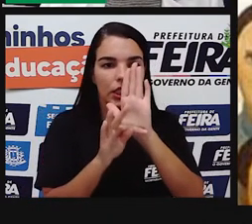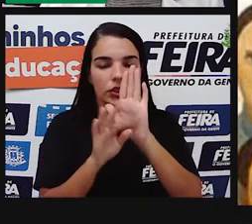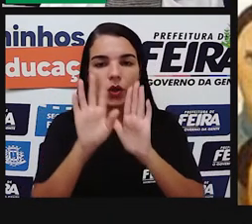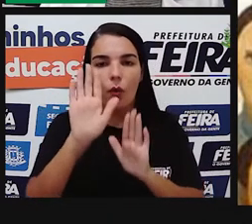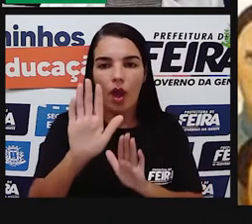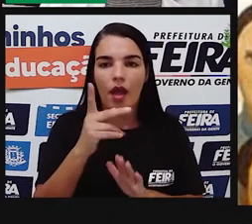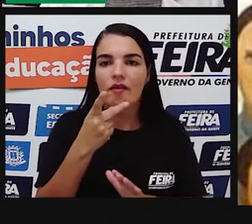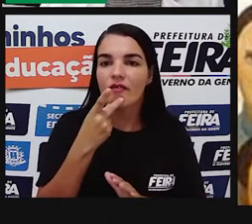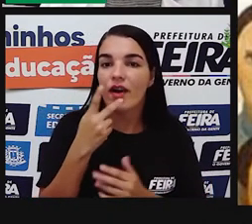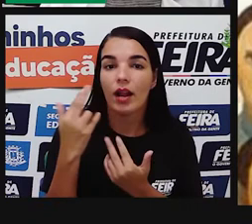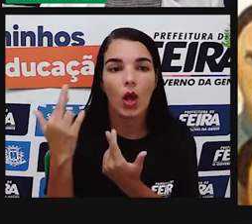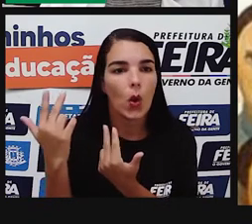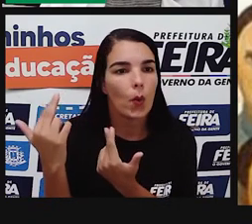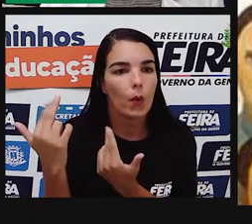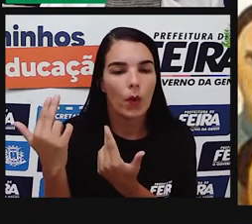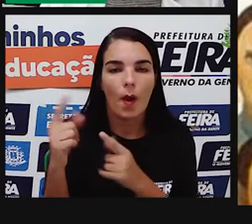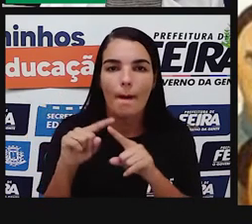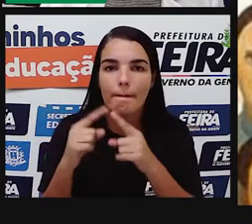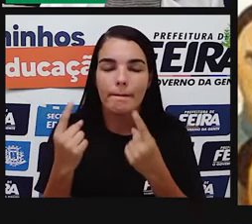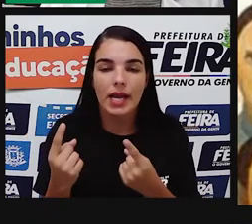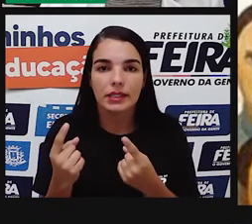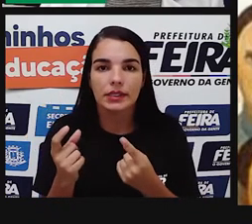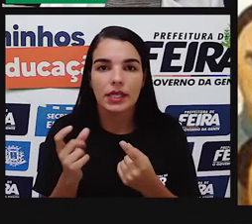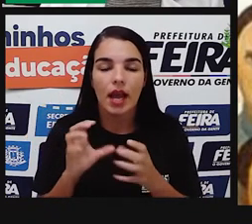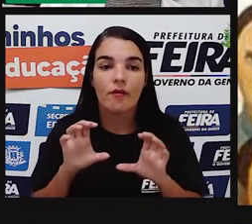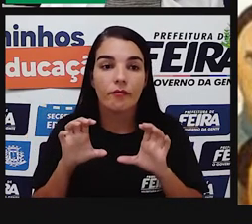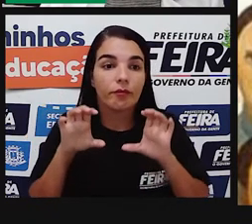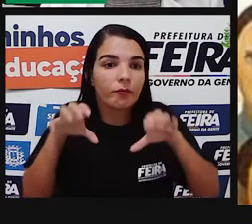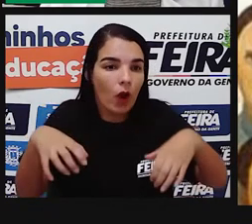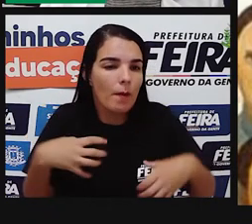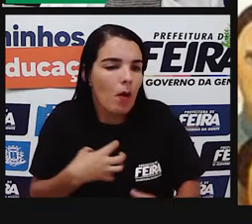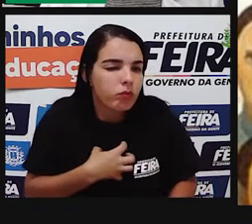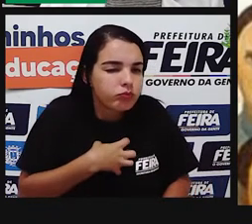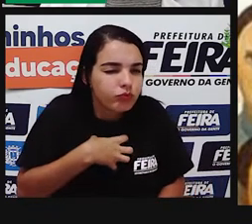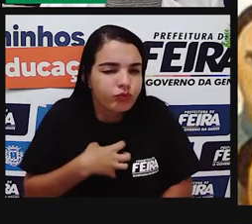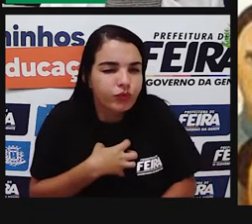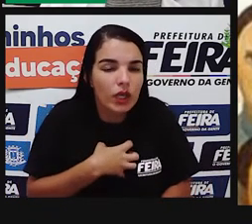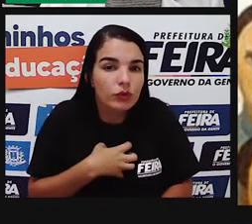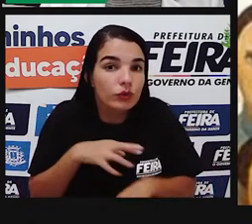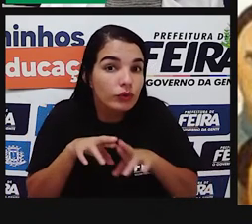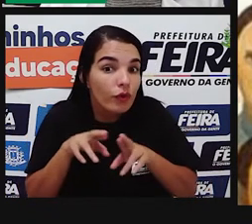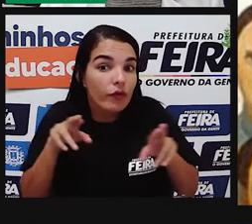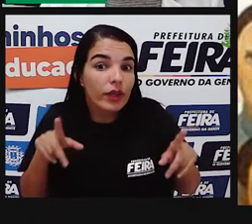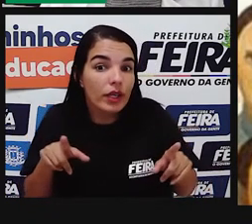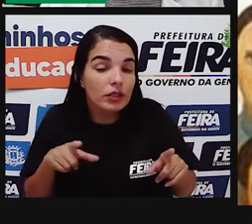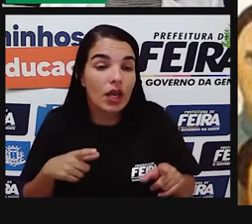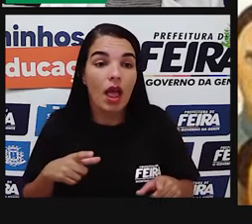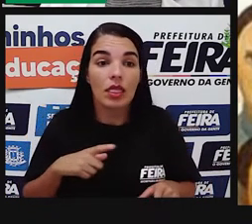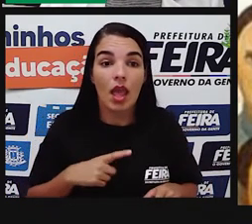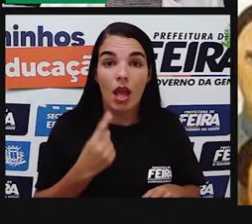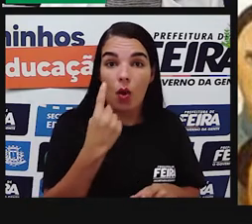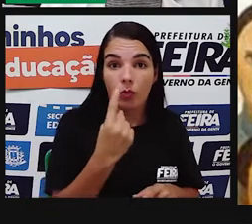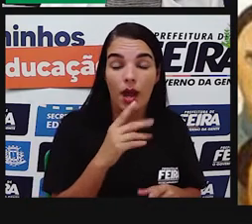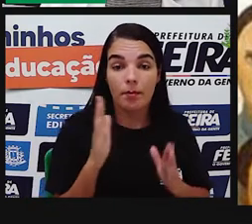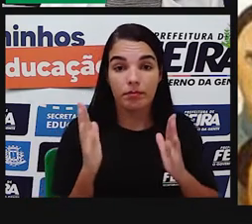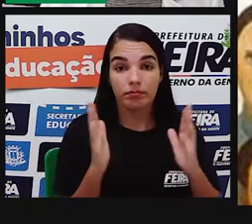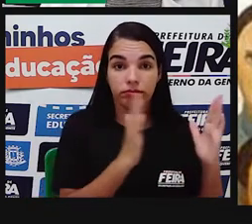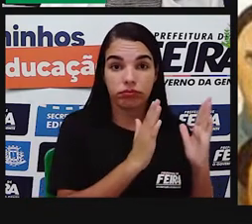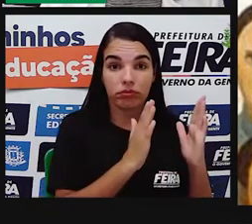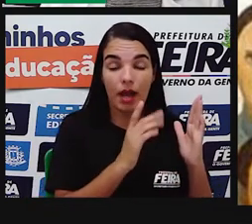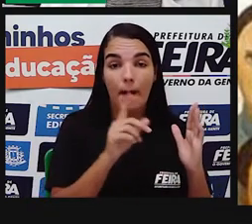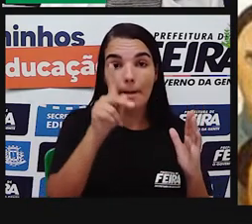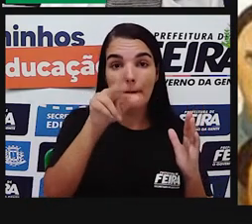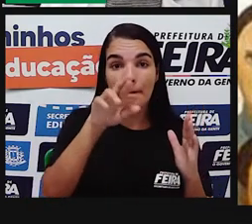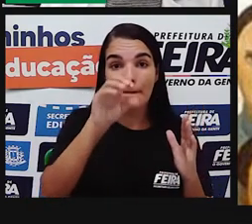mesma coisa, só que de maneira diferente. Um está em prosa, uma linguagem mais padrão,